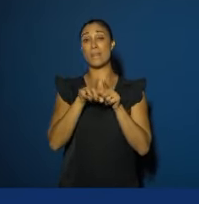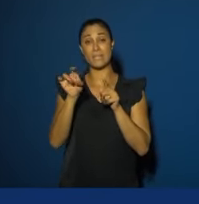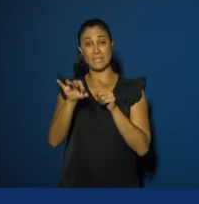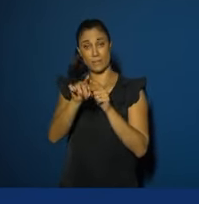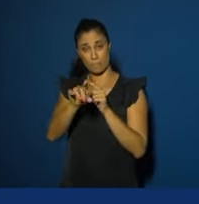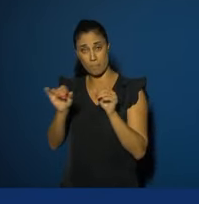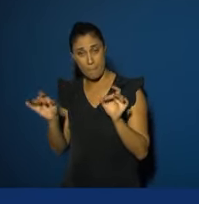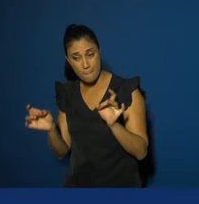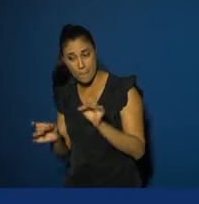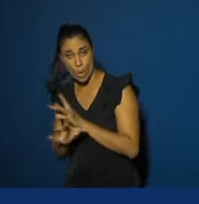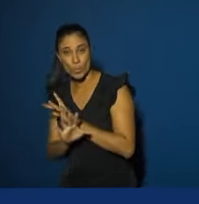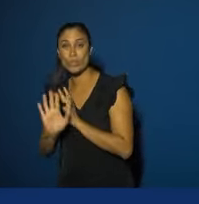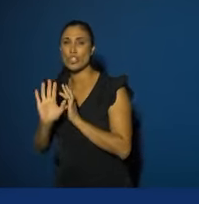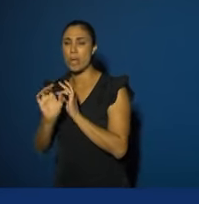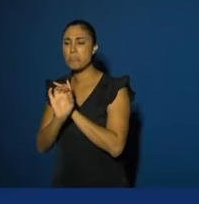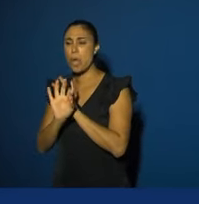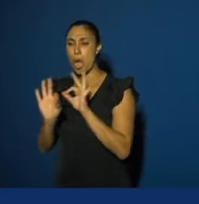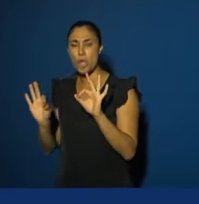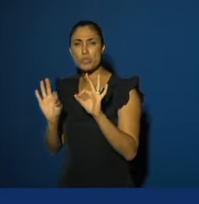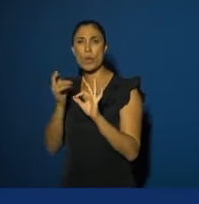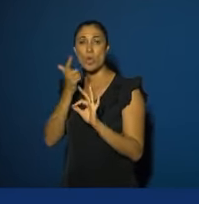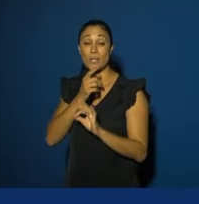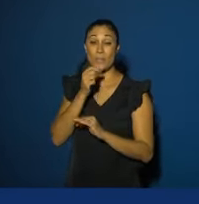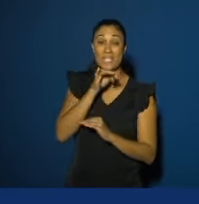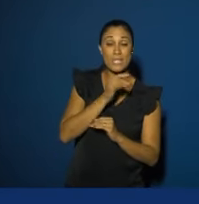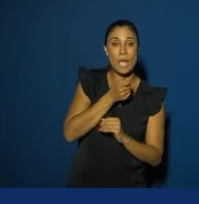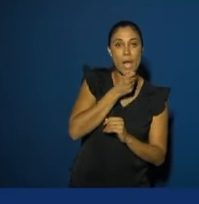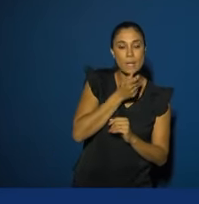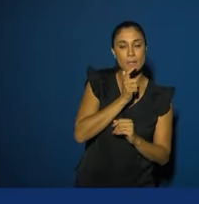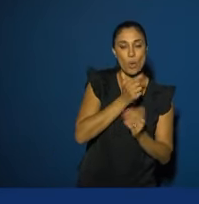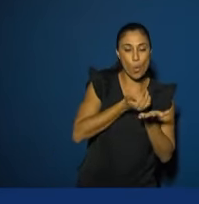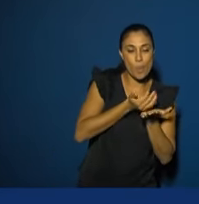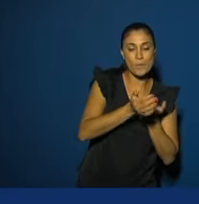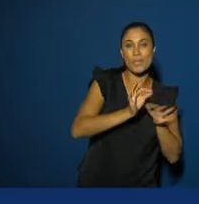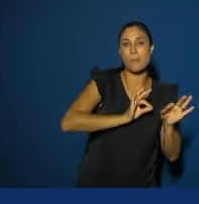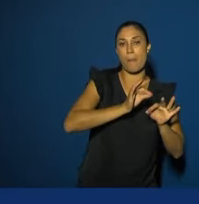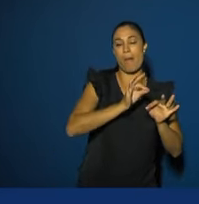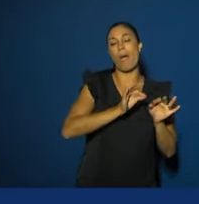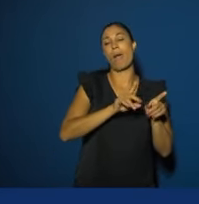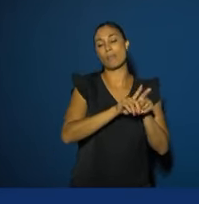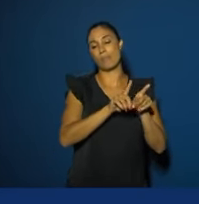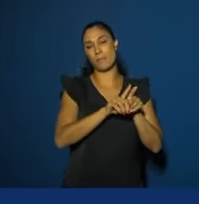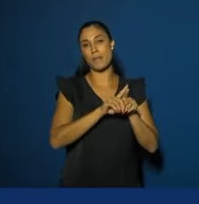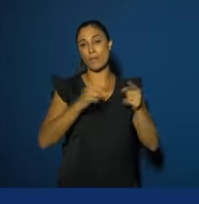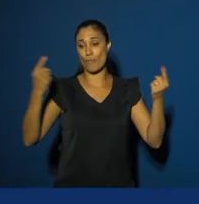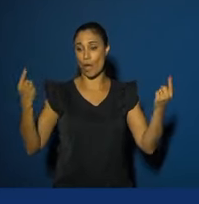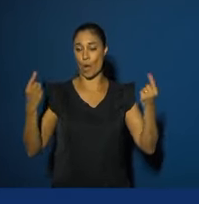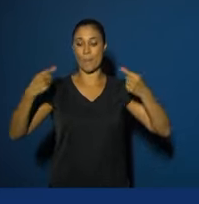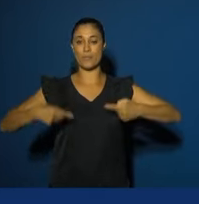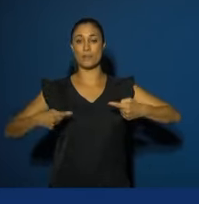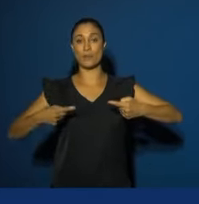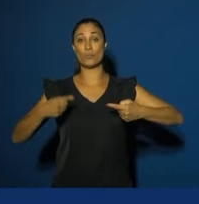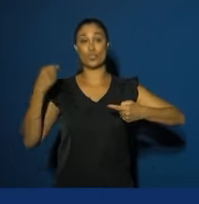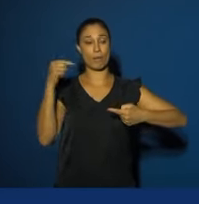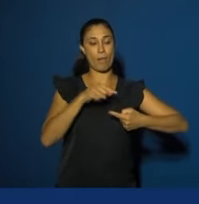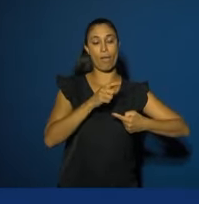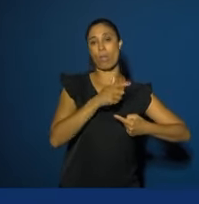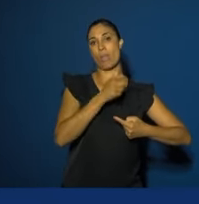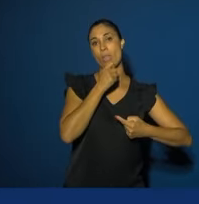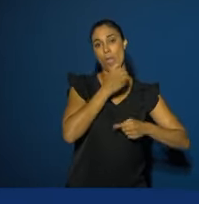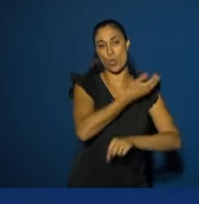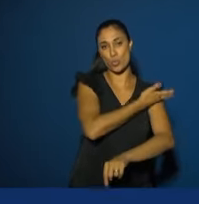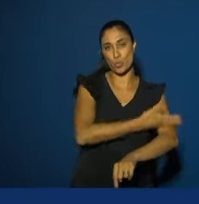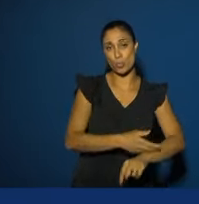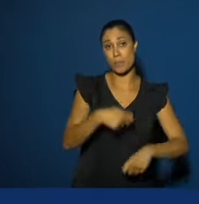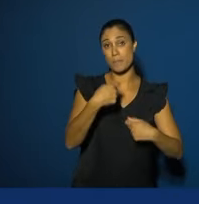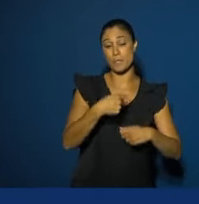preparado saiu muito bem e quem não tava também começou se preparar muito grande a competição até de quem tava né